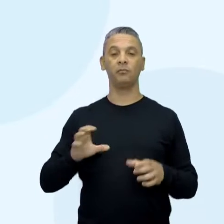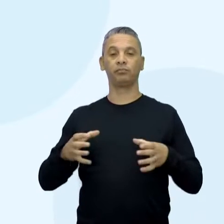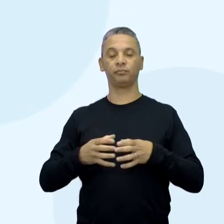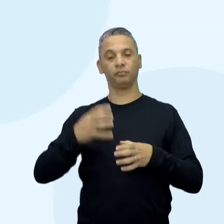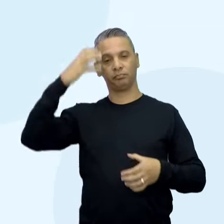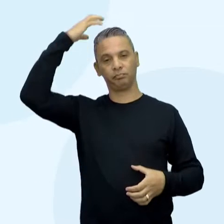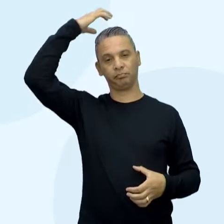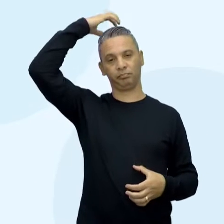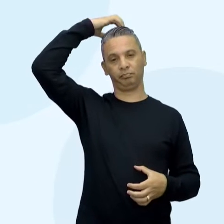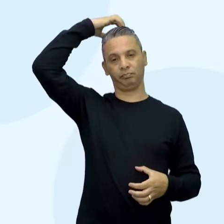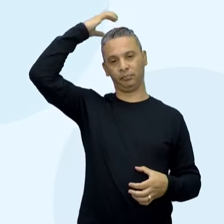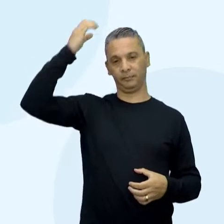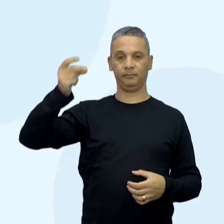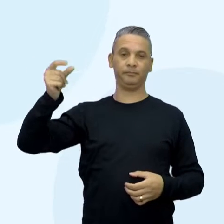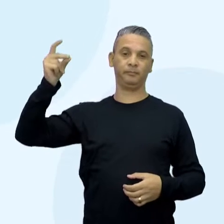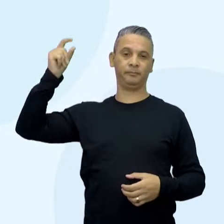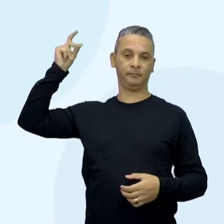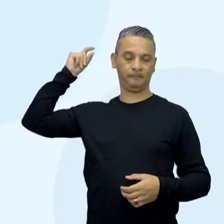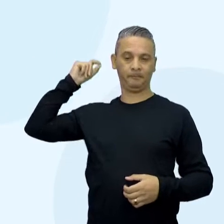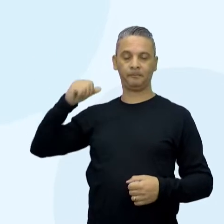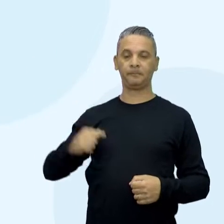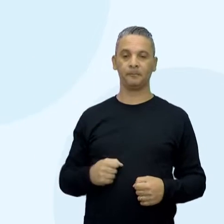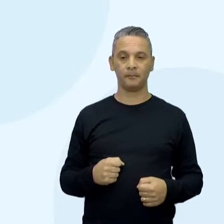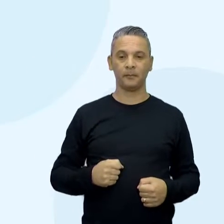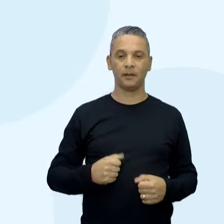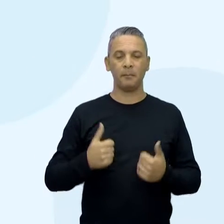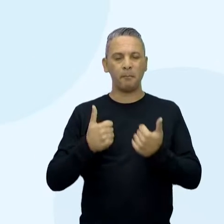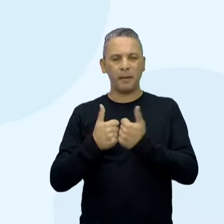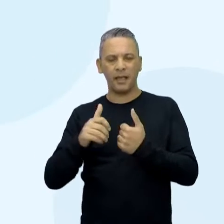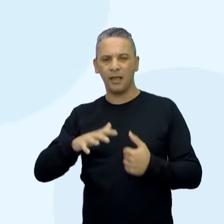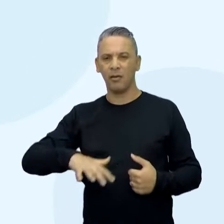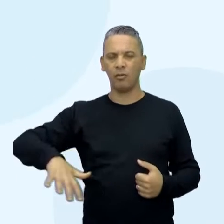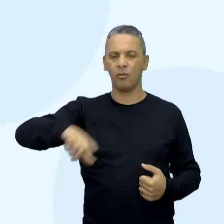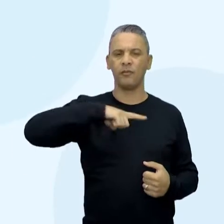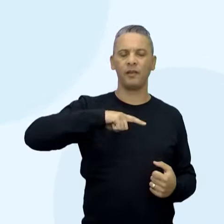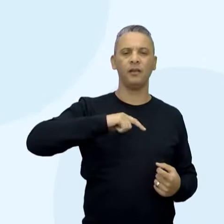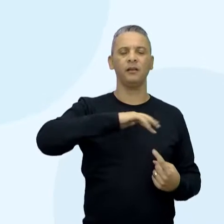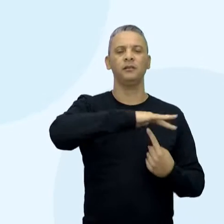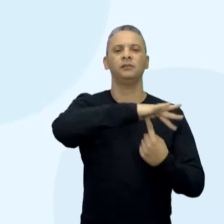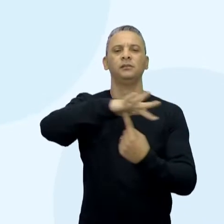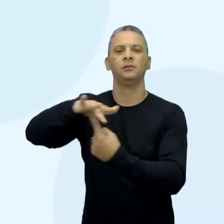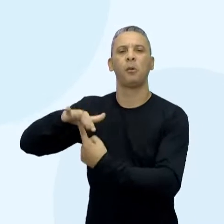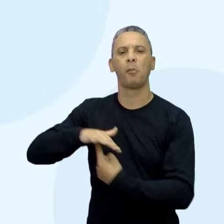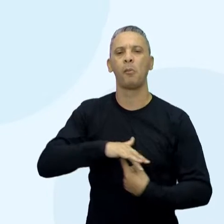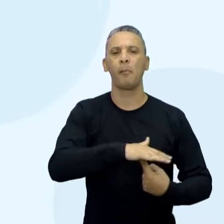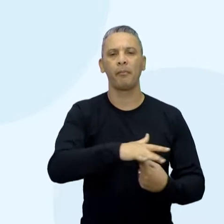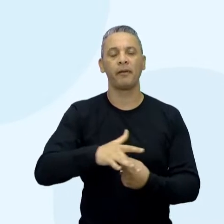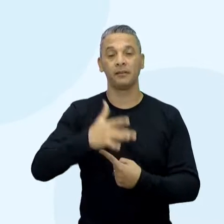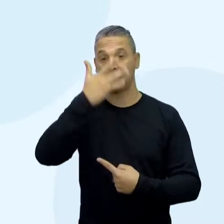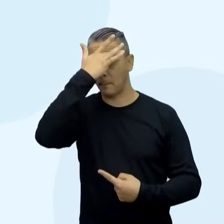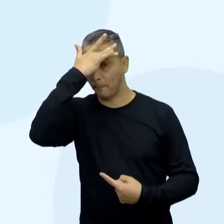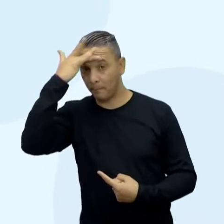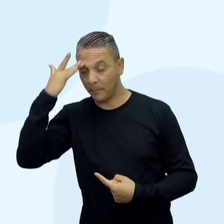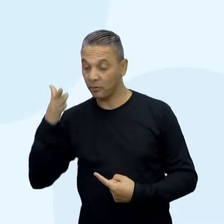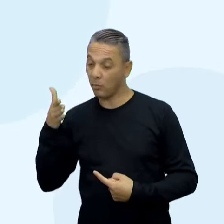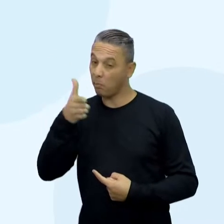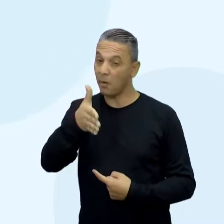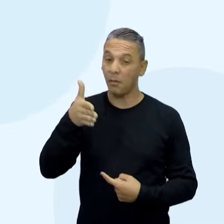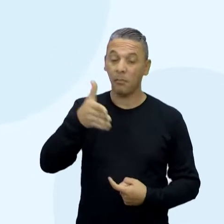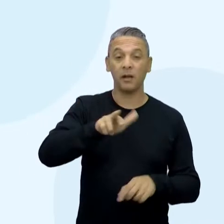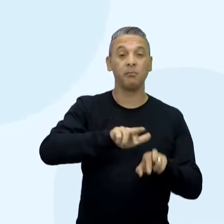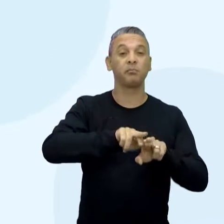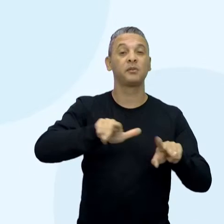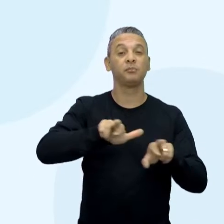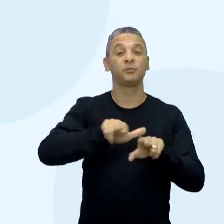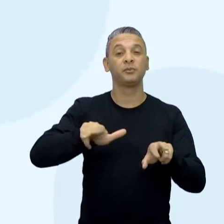monarquia. Aí nós temos ao redor da igreja, né, uma praça que é frequentada por públicos